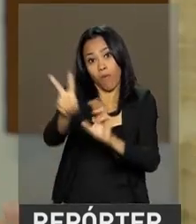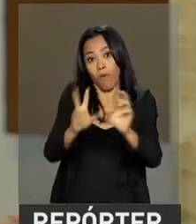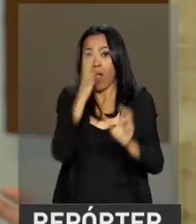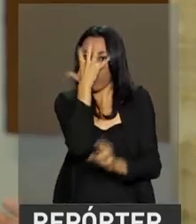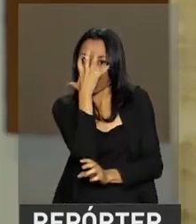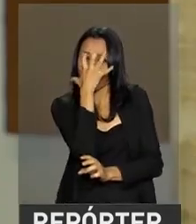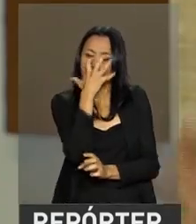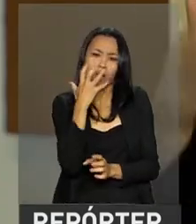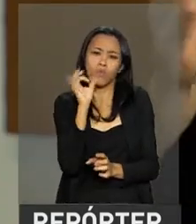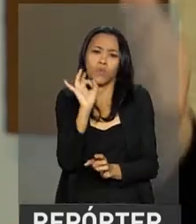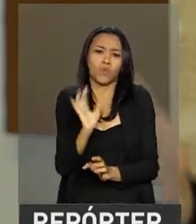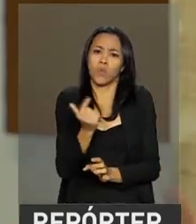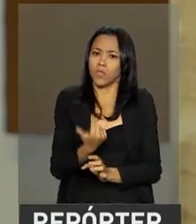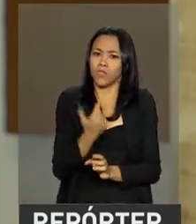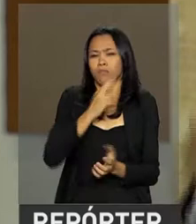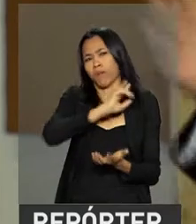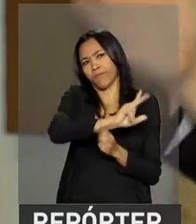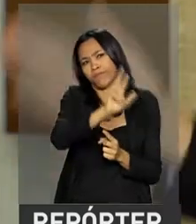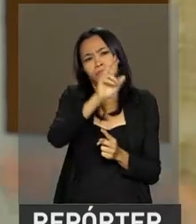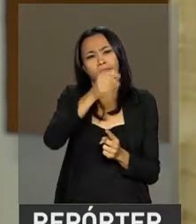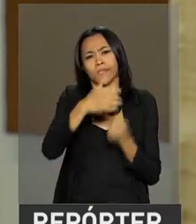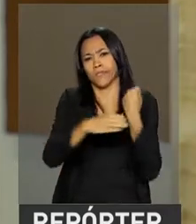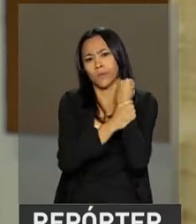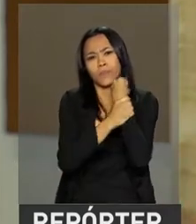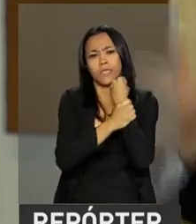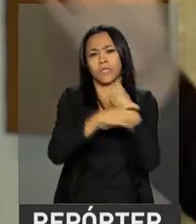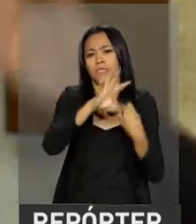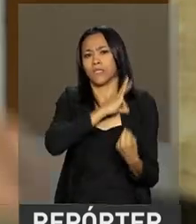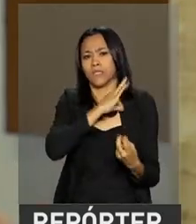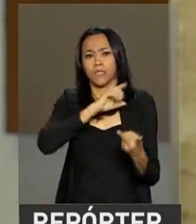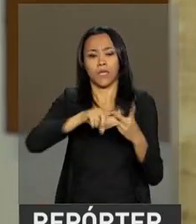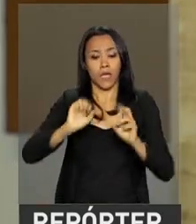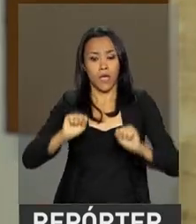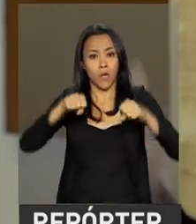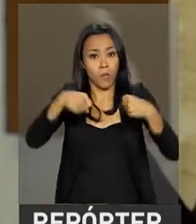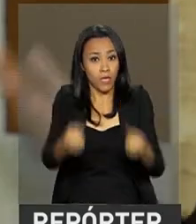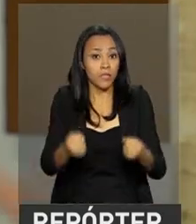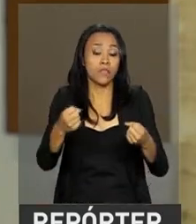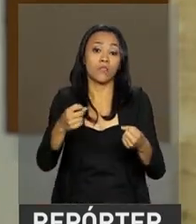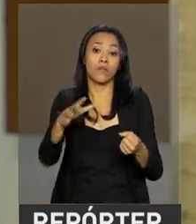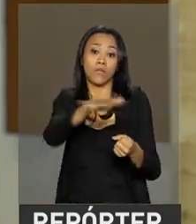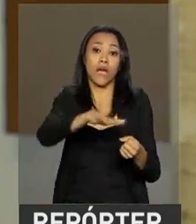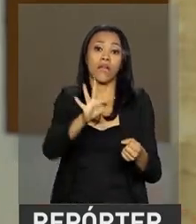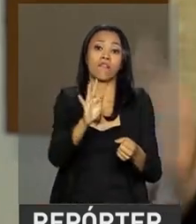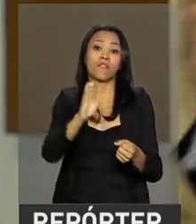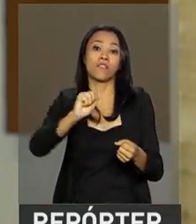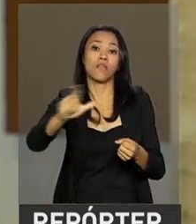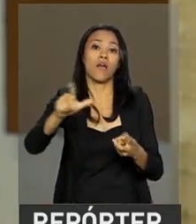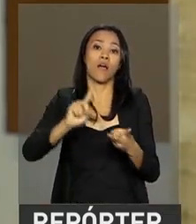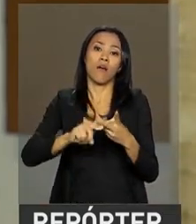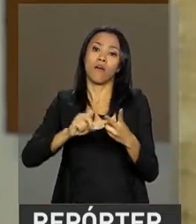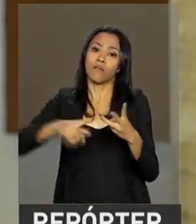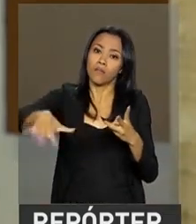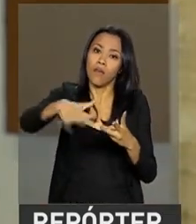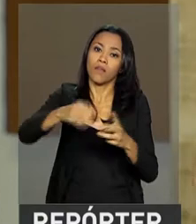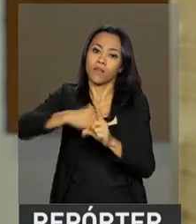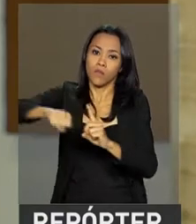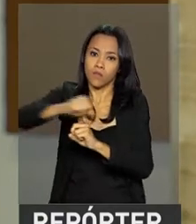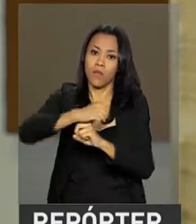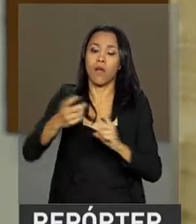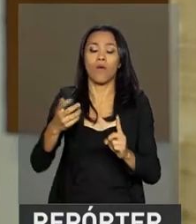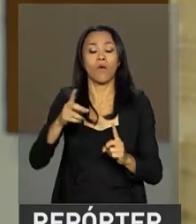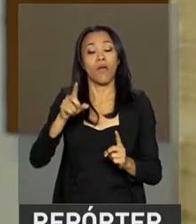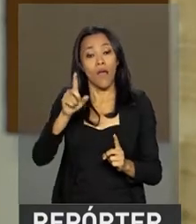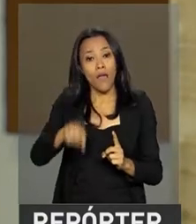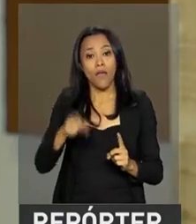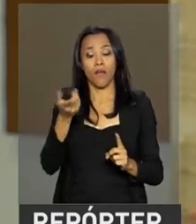série de outras atividades segurança pública recuperação fiscal ações sociais etc era uma maneira de não agir não